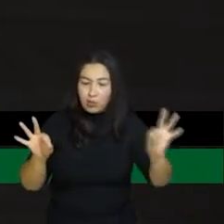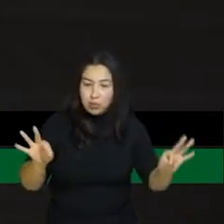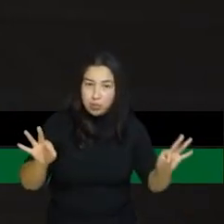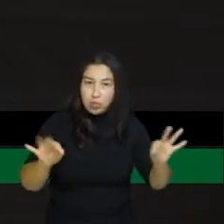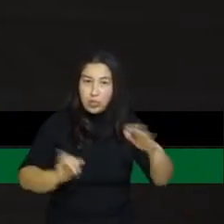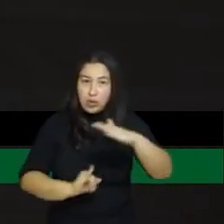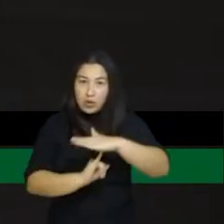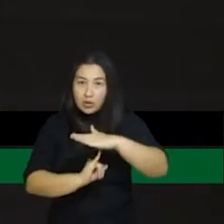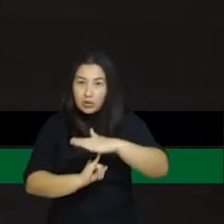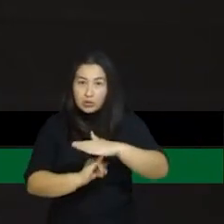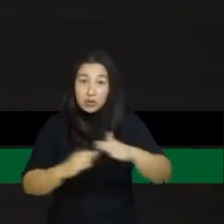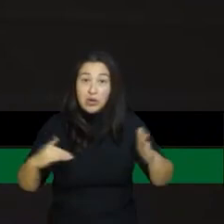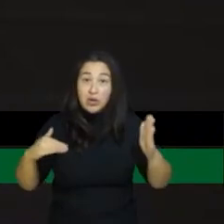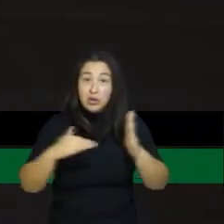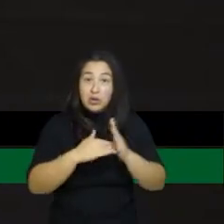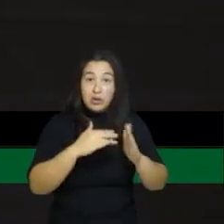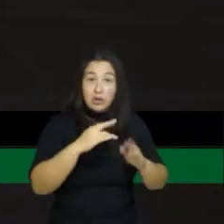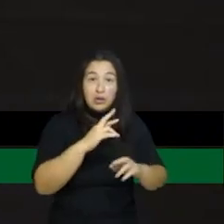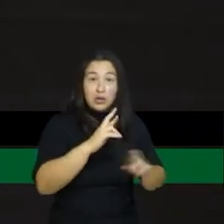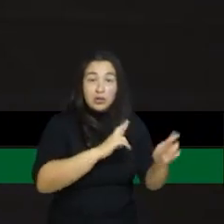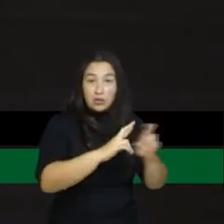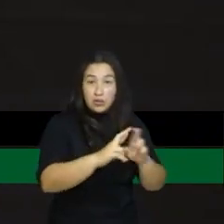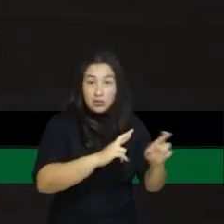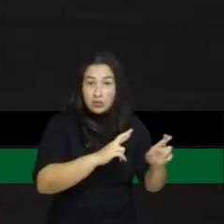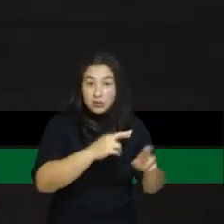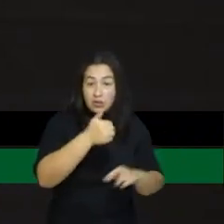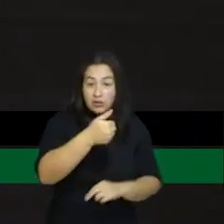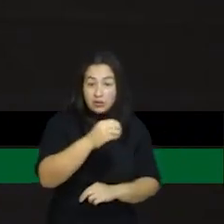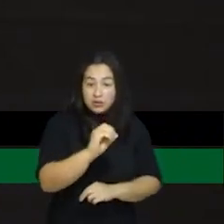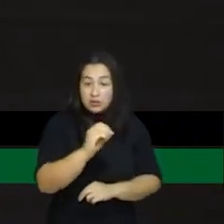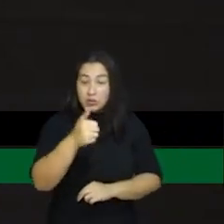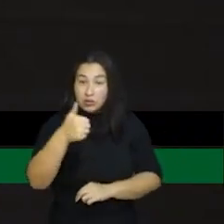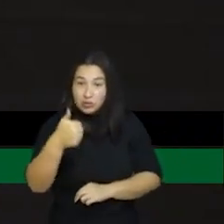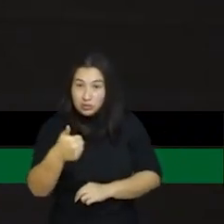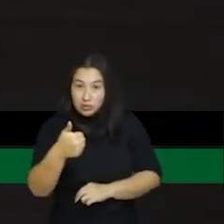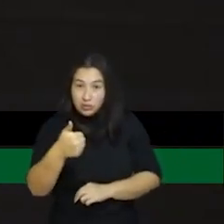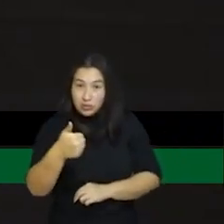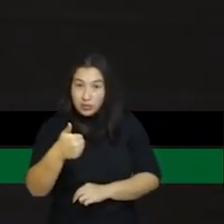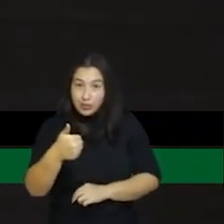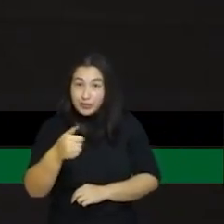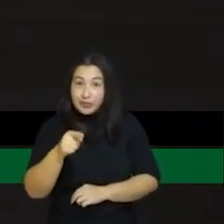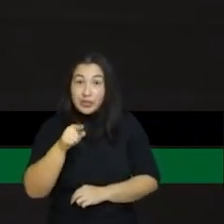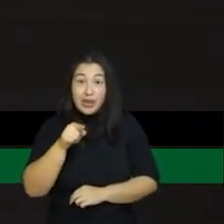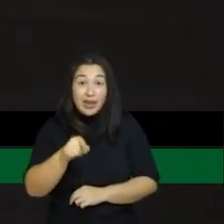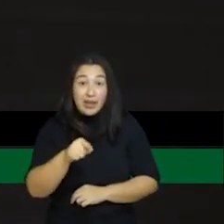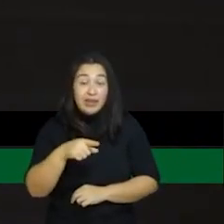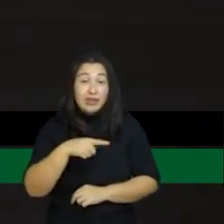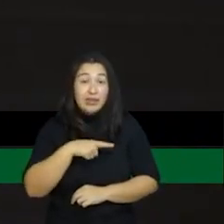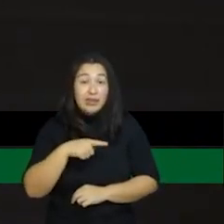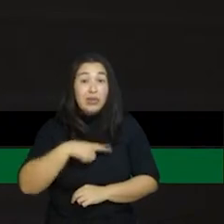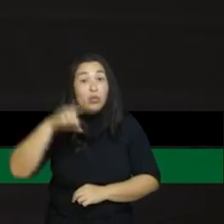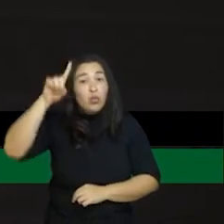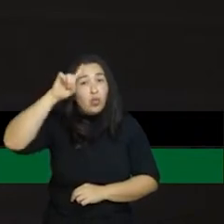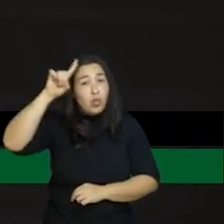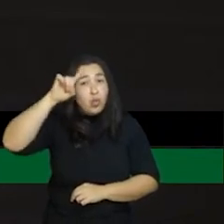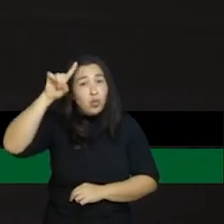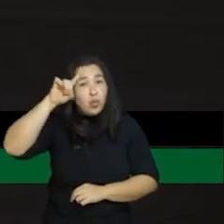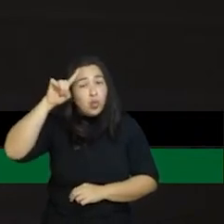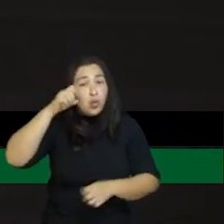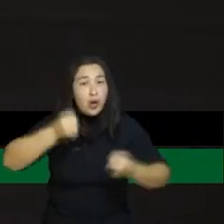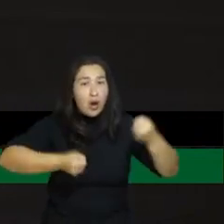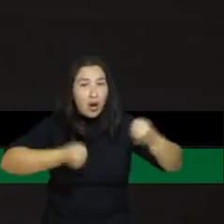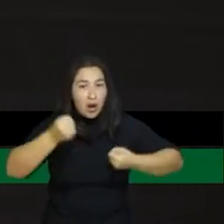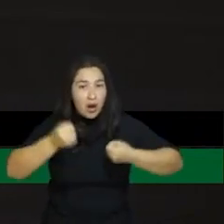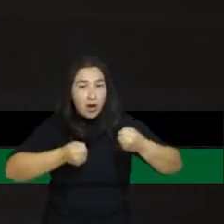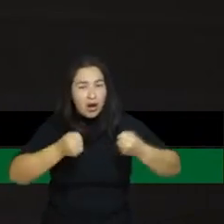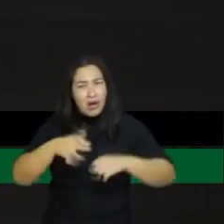até a BR-101 pela Avenida Edmundo Dobrava, atende ou passam diariamente ali, Padre Fernando, pela Rua